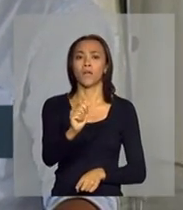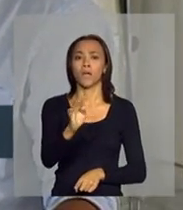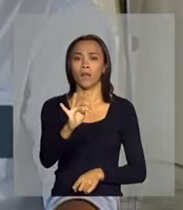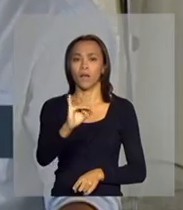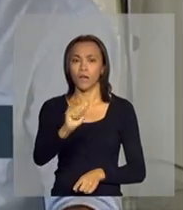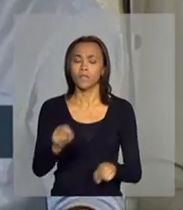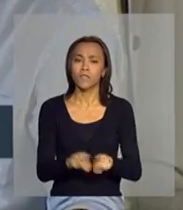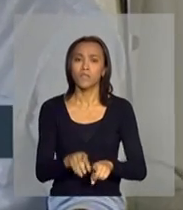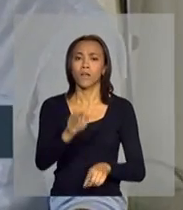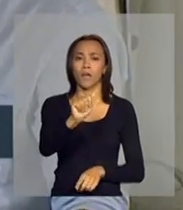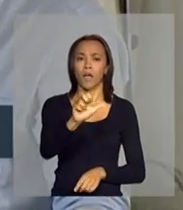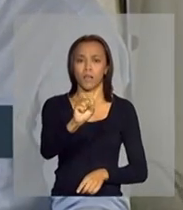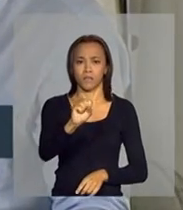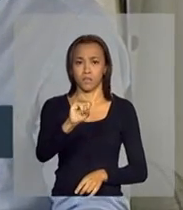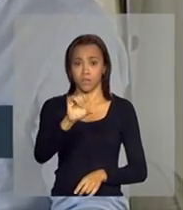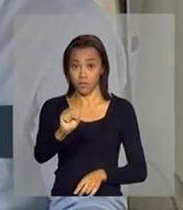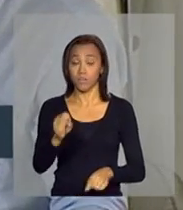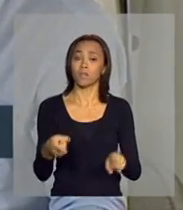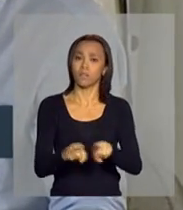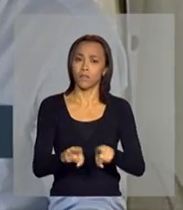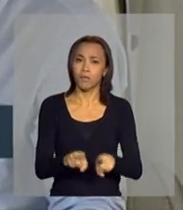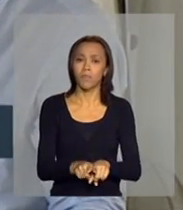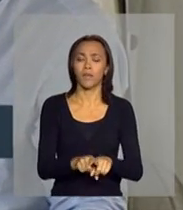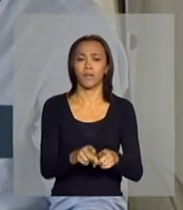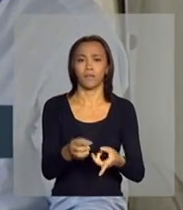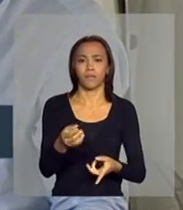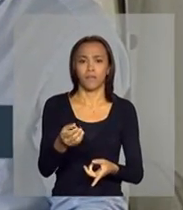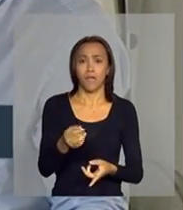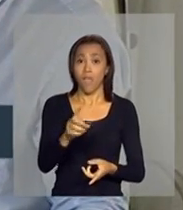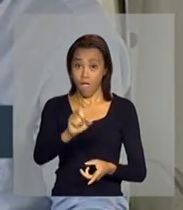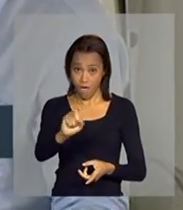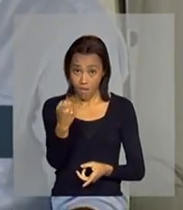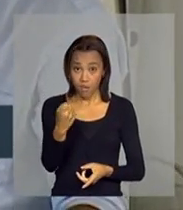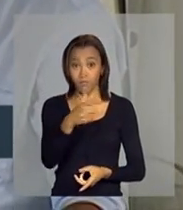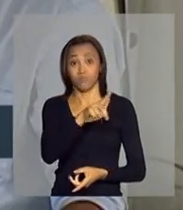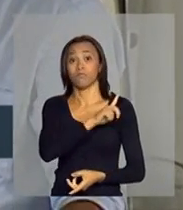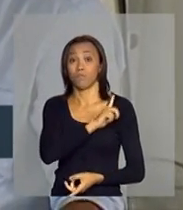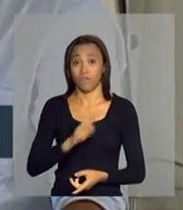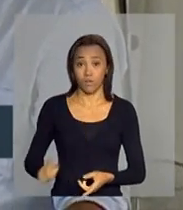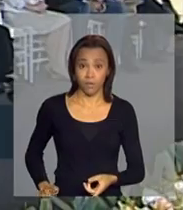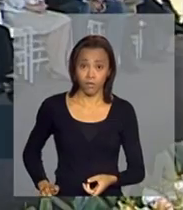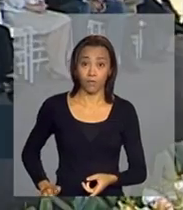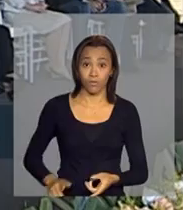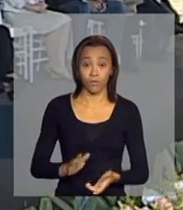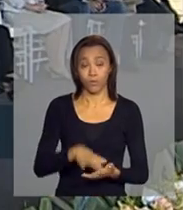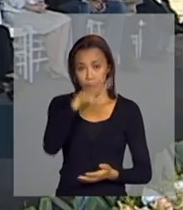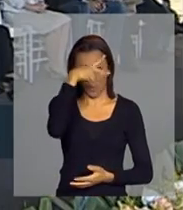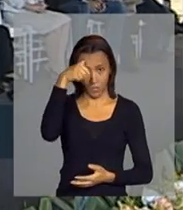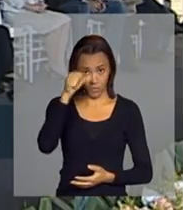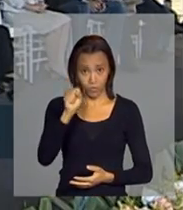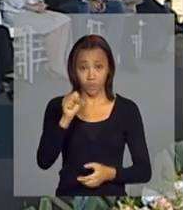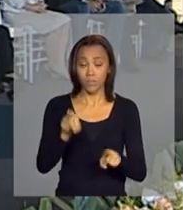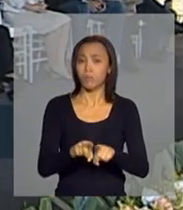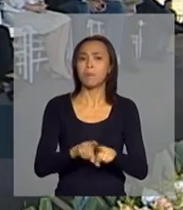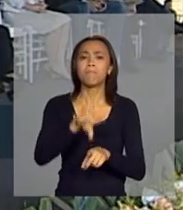senador Assis Gurgas, senador Blairo Maggi, ex-governador do Mato Grosso, presidente da